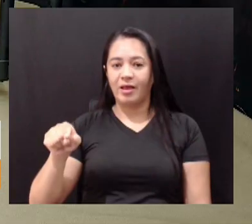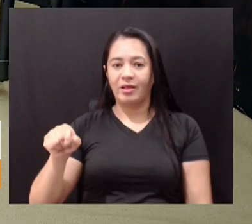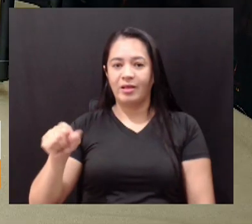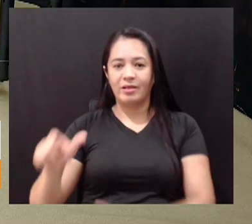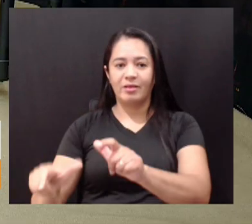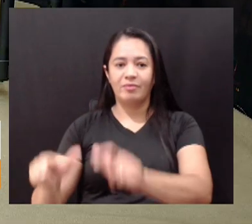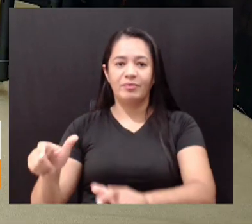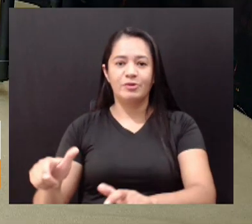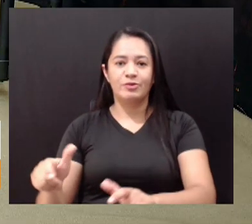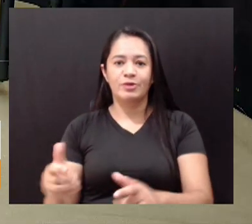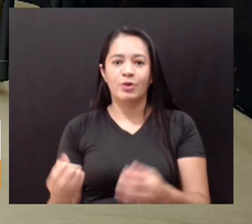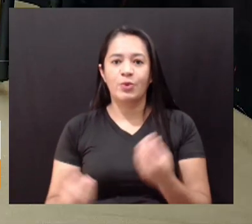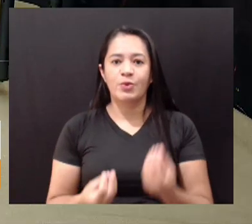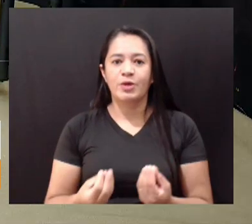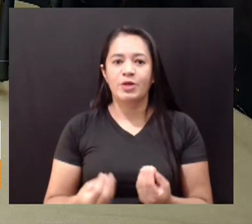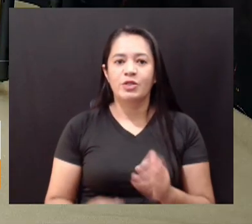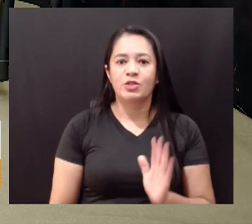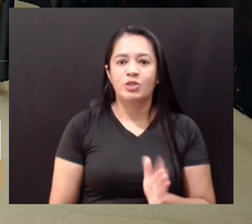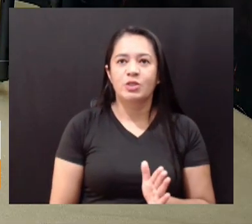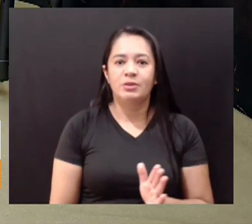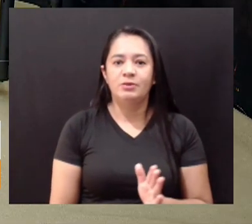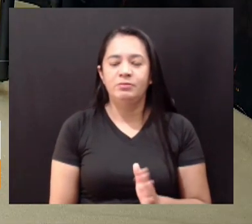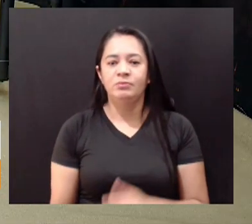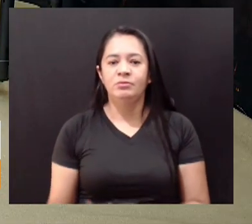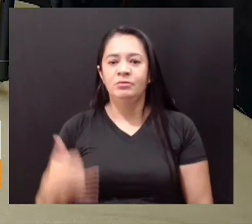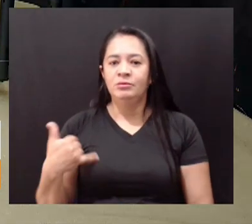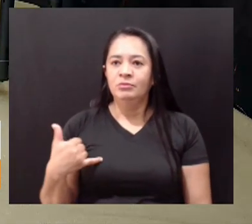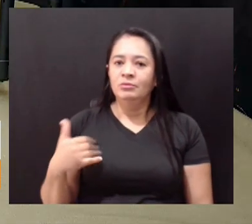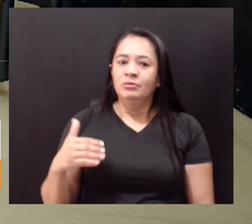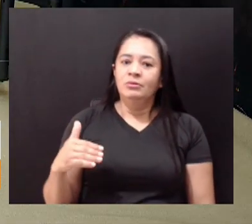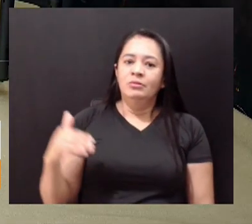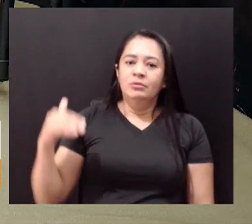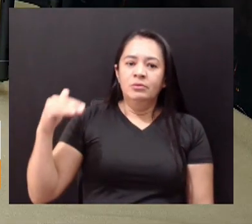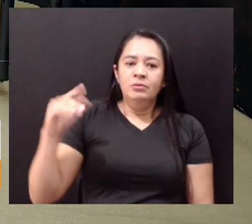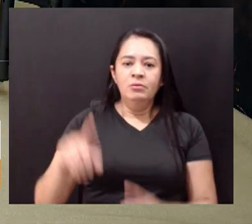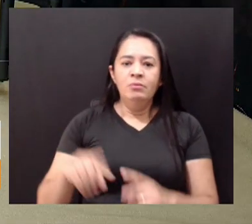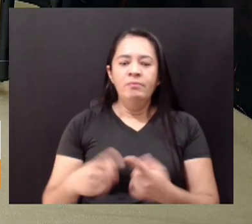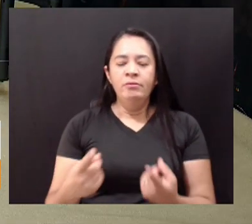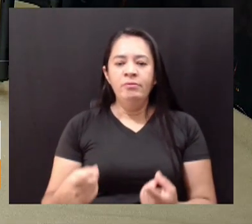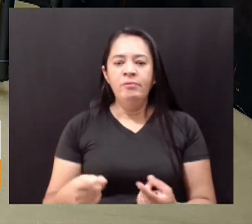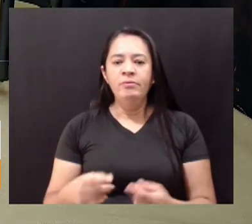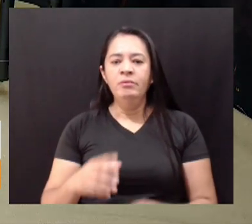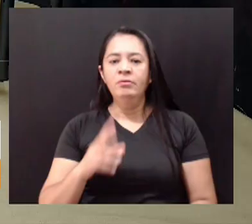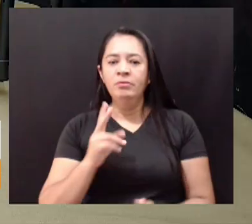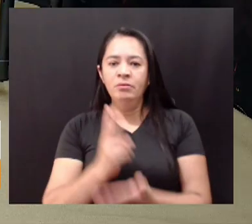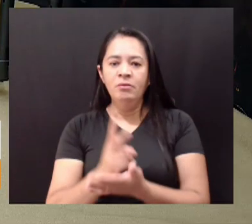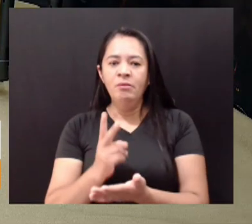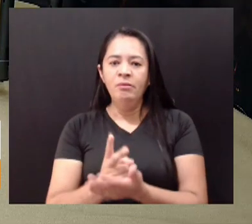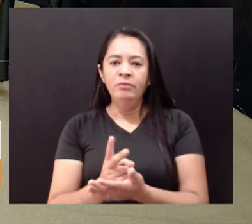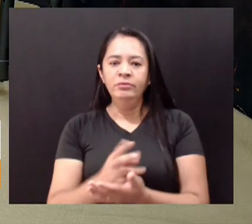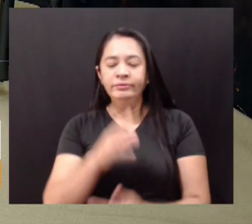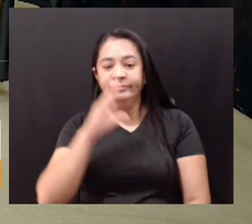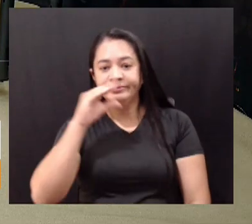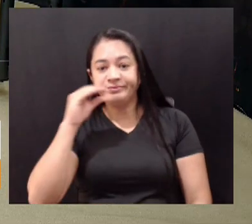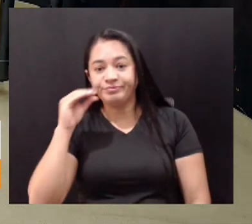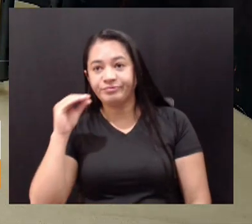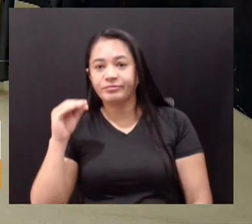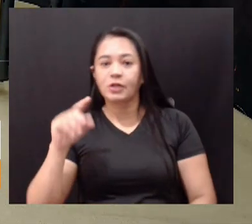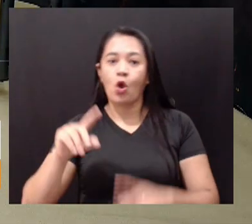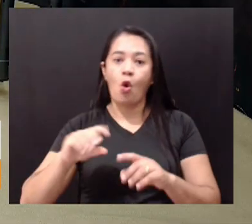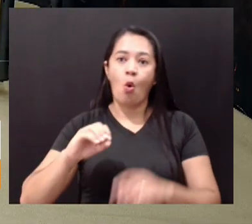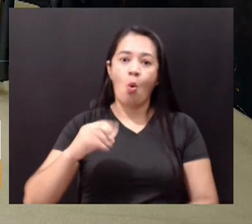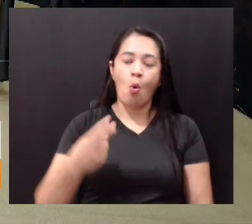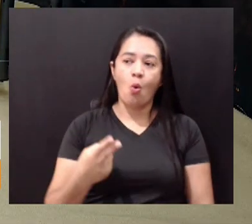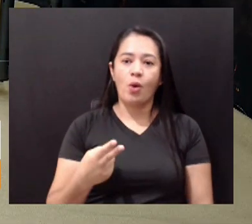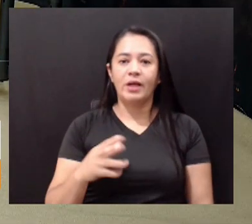aí já uma certa idade, mas que ainda não saíram da adolescência, ou de vez em quando tem ali aquele chacoalhão da